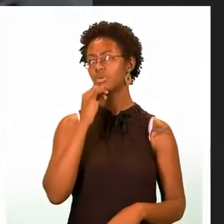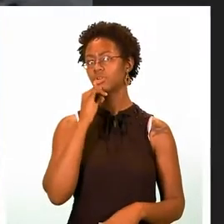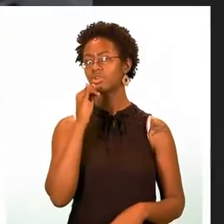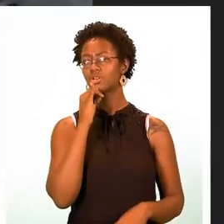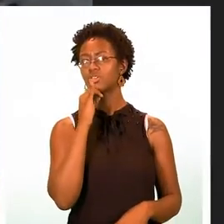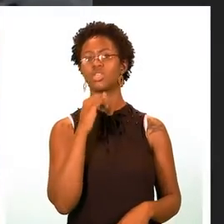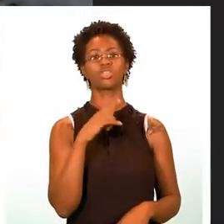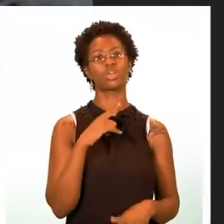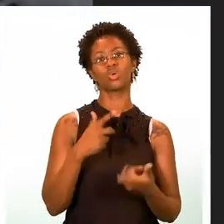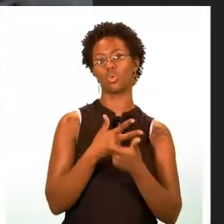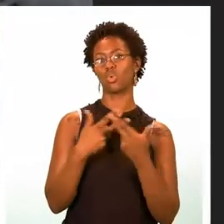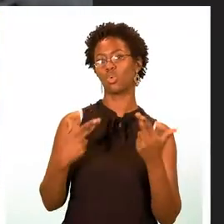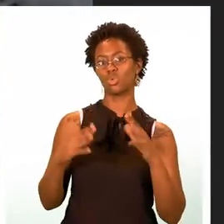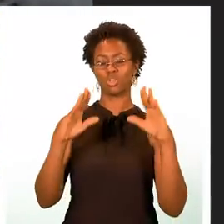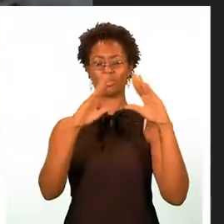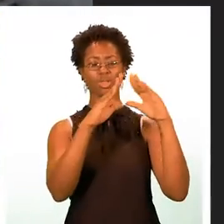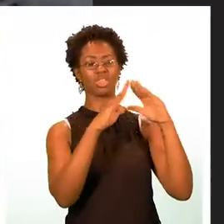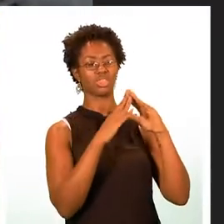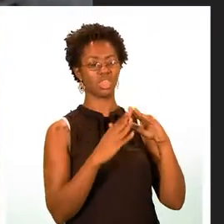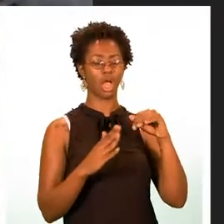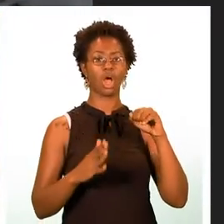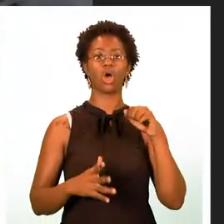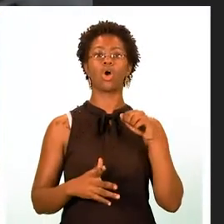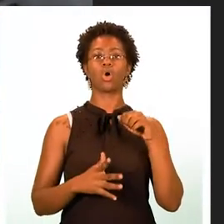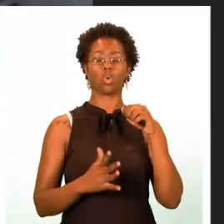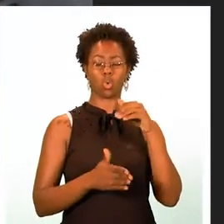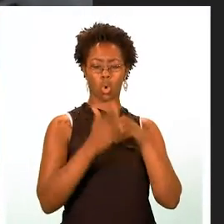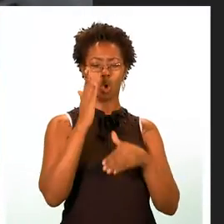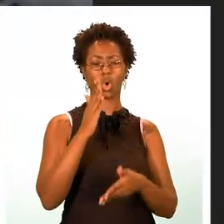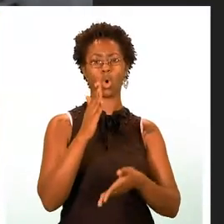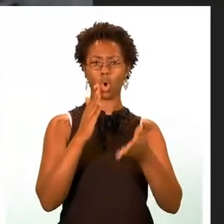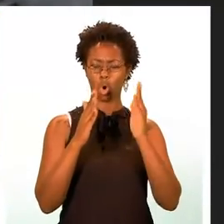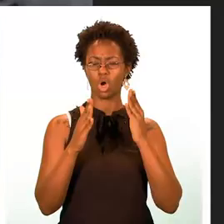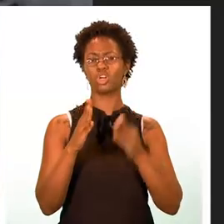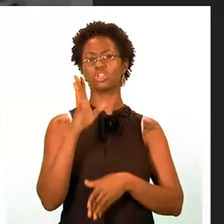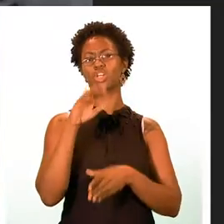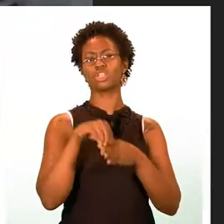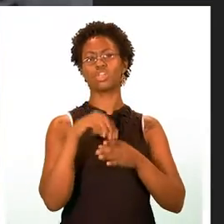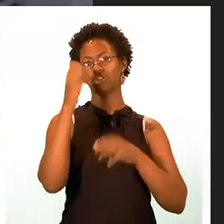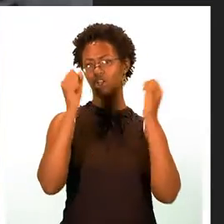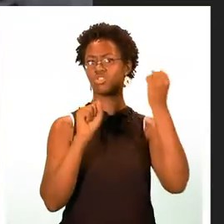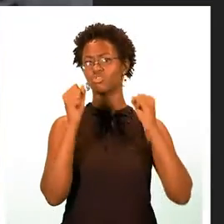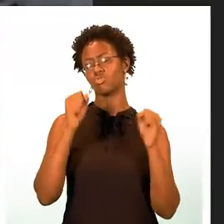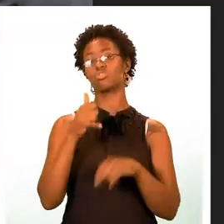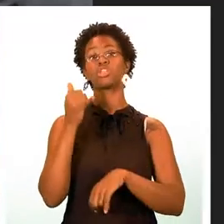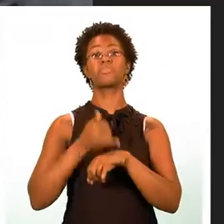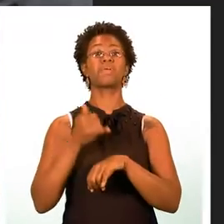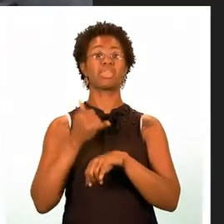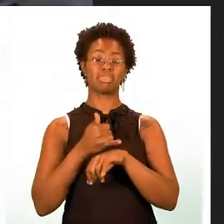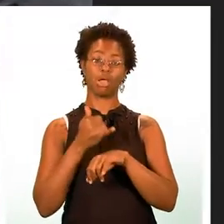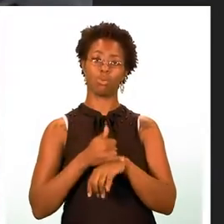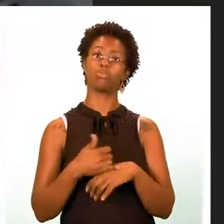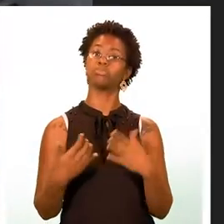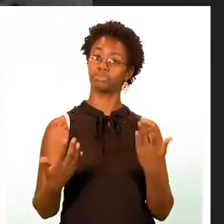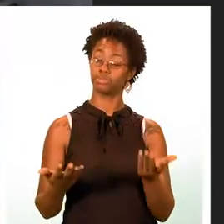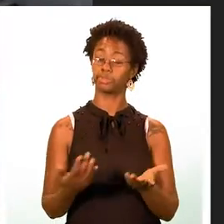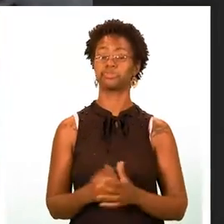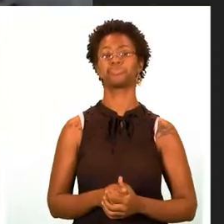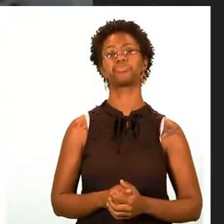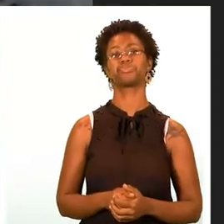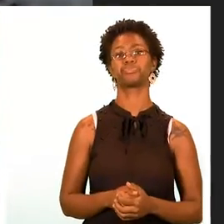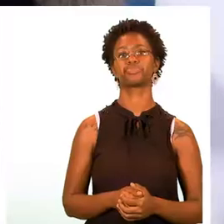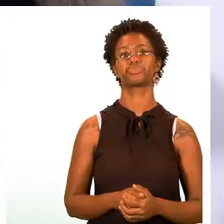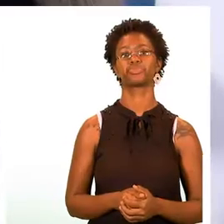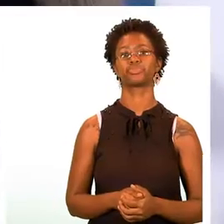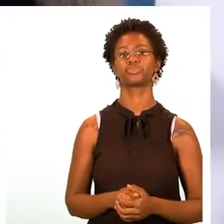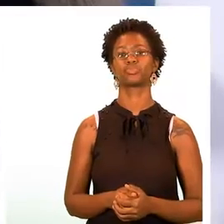aí pontas diamantadas, cortes diamantados, que eles utilizam na indústria, principalmente na metalurgia. Bom, então,